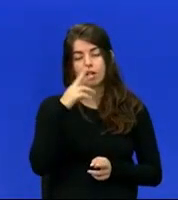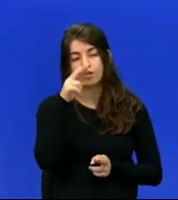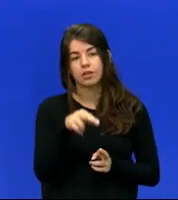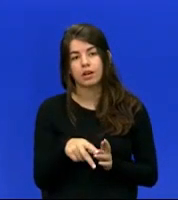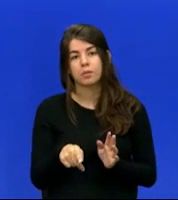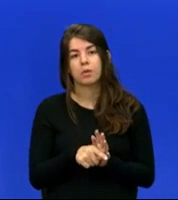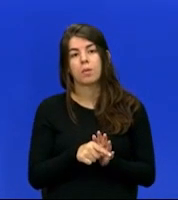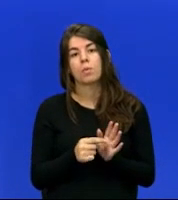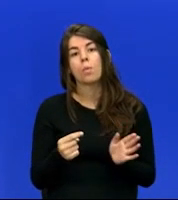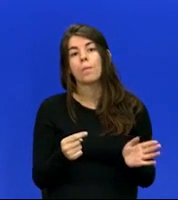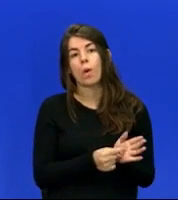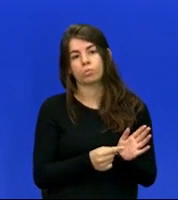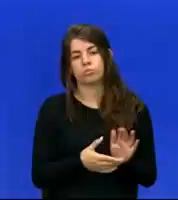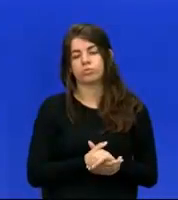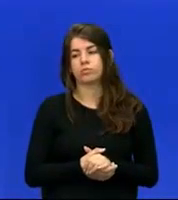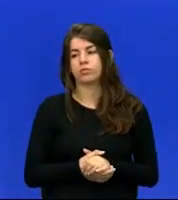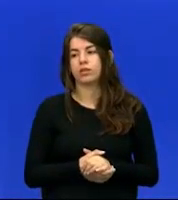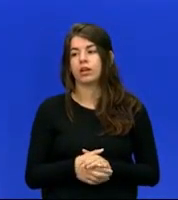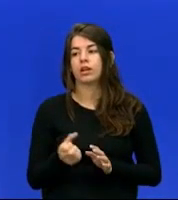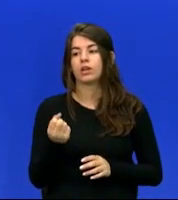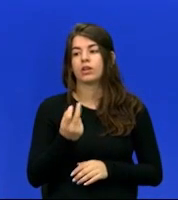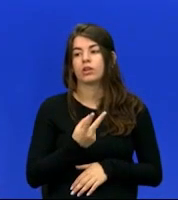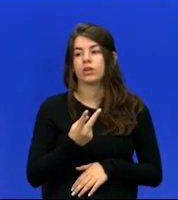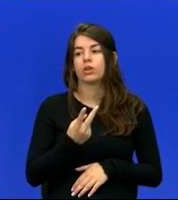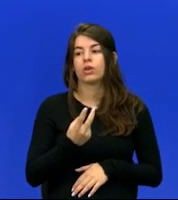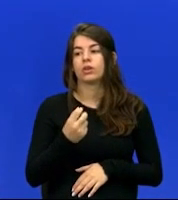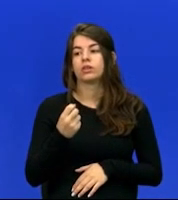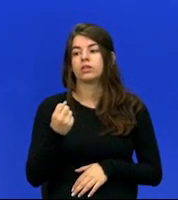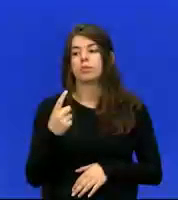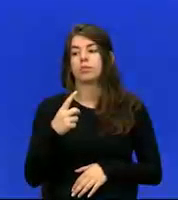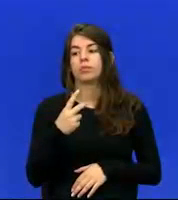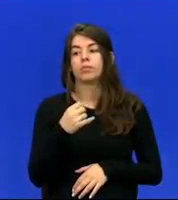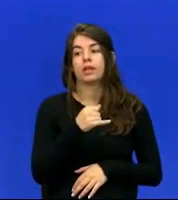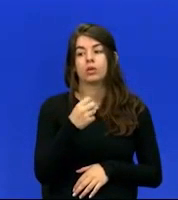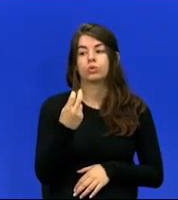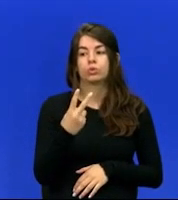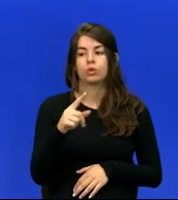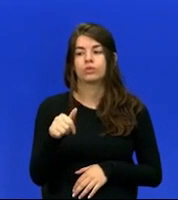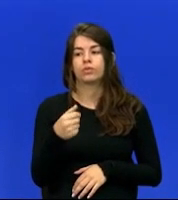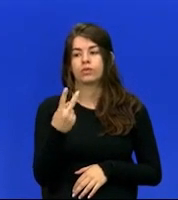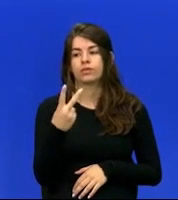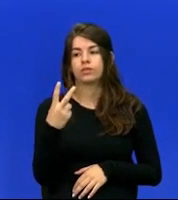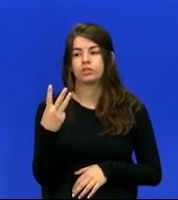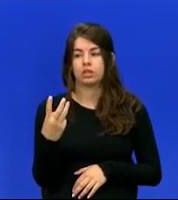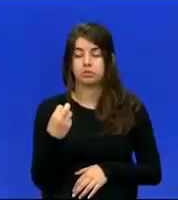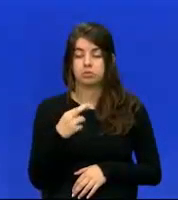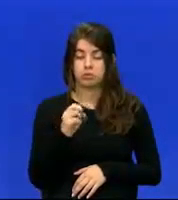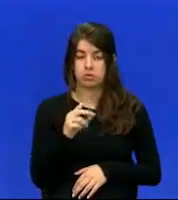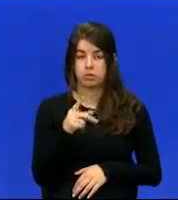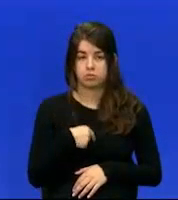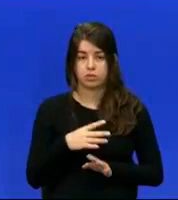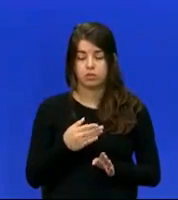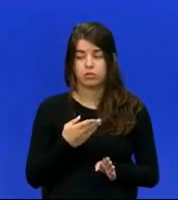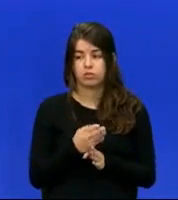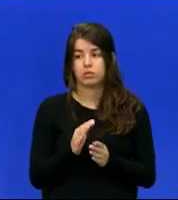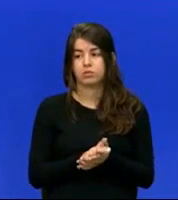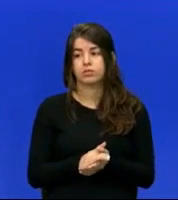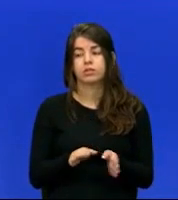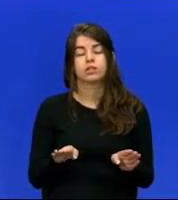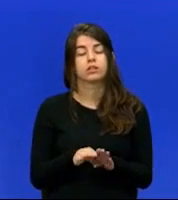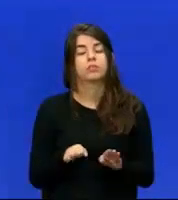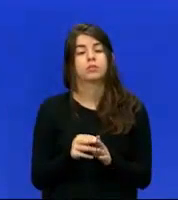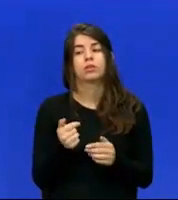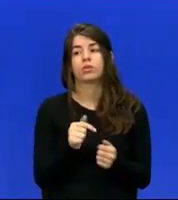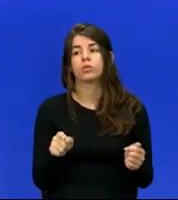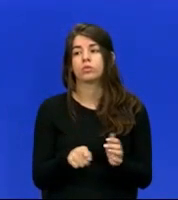referente a esse ponto, que é o menos 2,23. Ok? Da mesma forma, eu trabalho